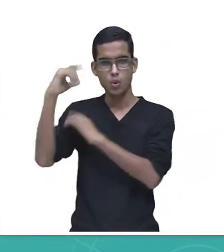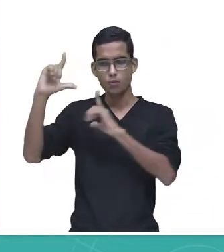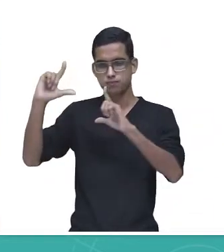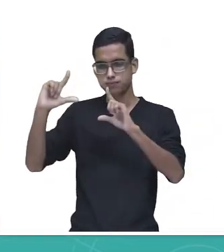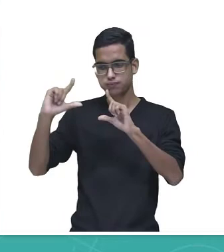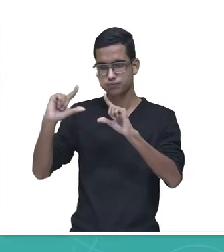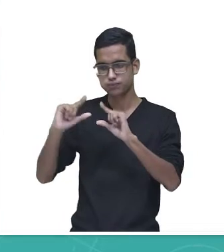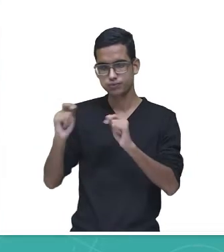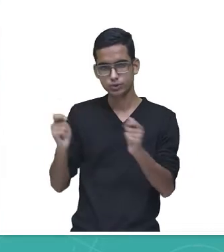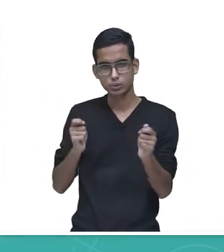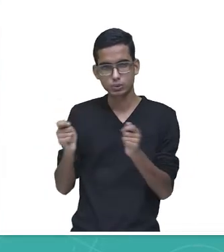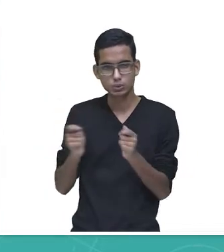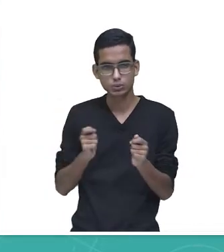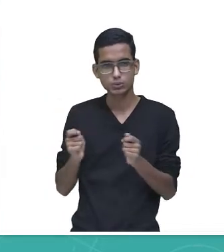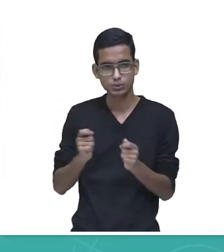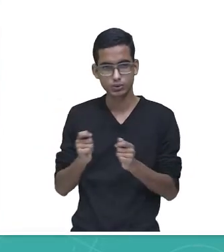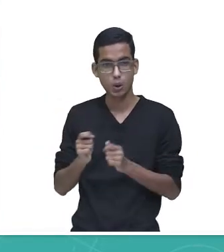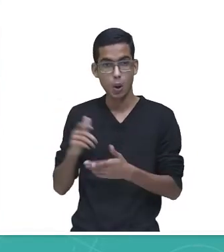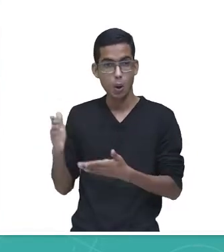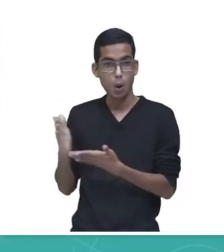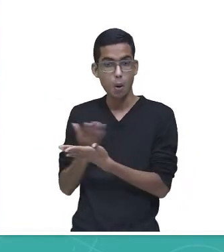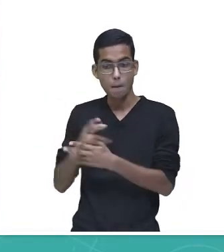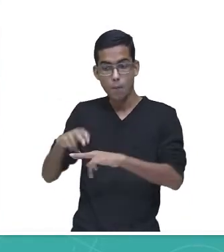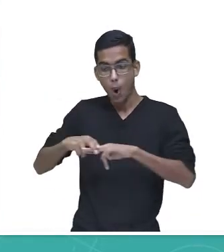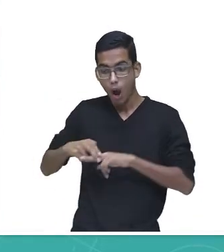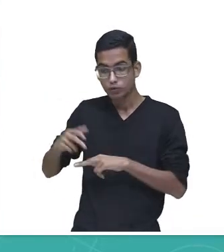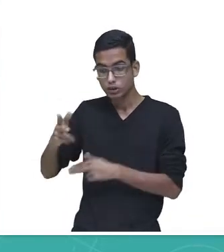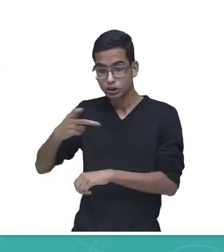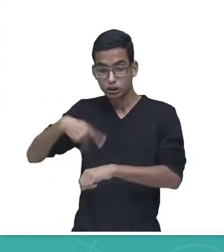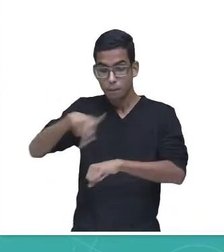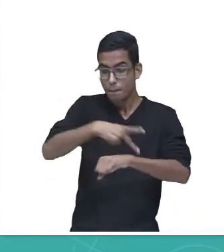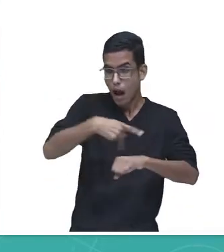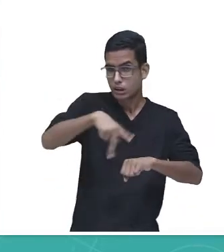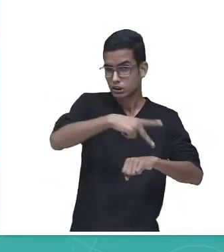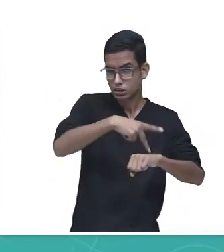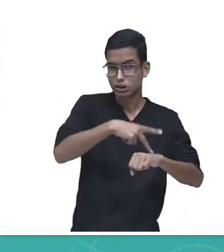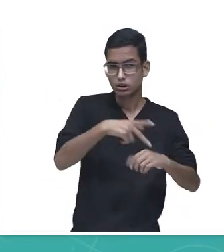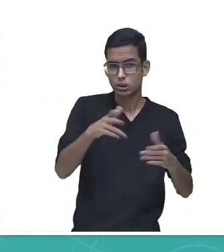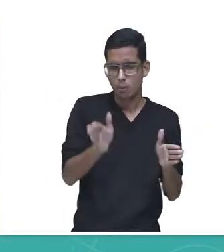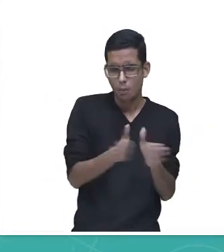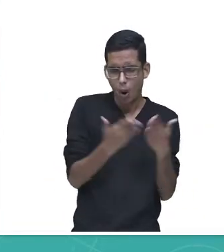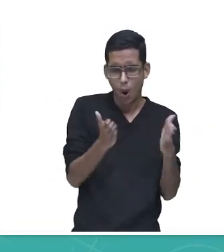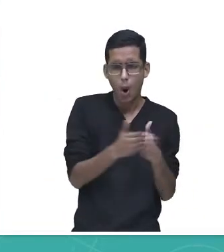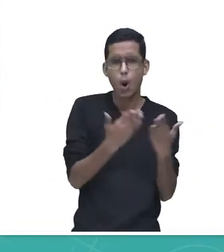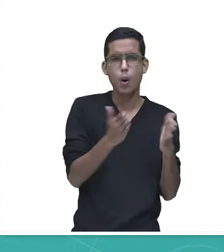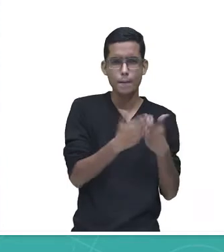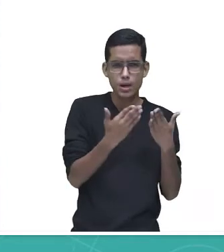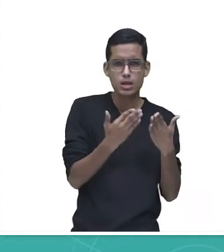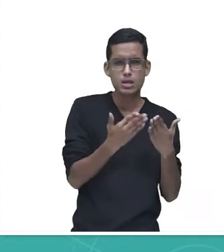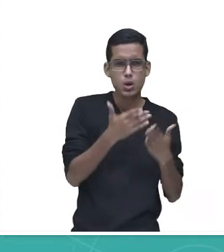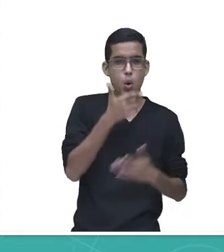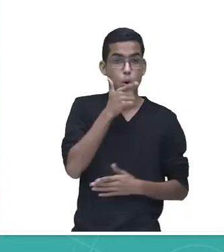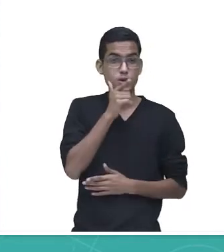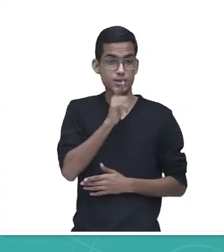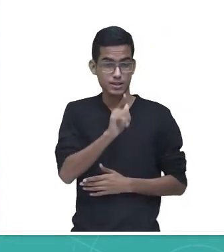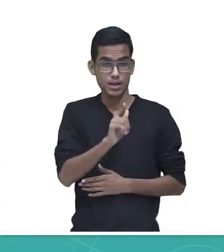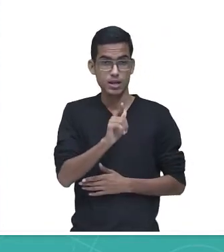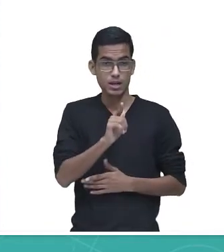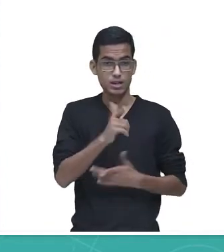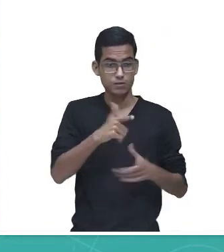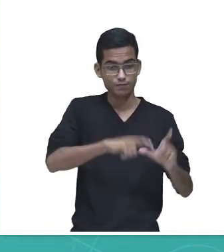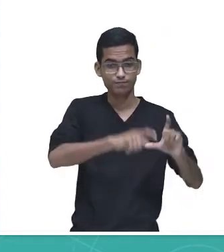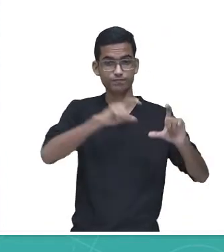tentar desenvolver suas democracias. Infelizmente, muitas das democracias africanas acabaram entrando em conflito